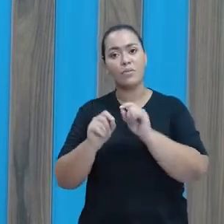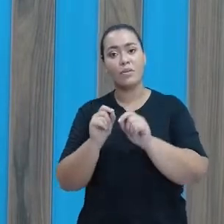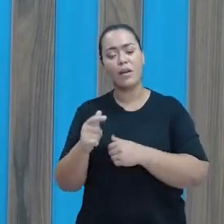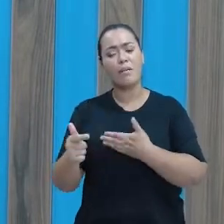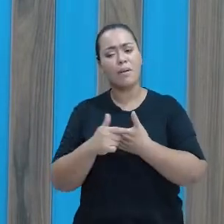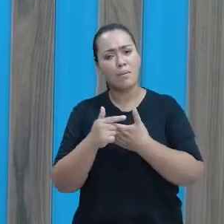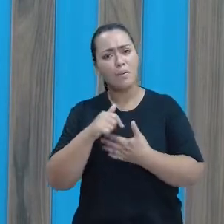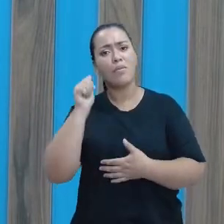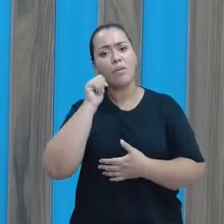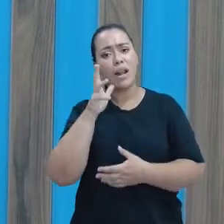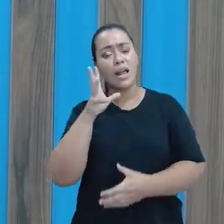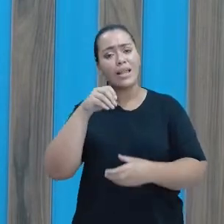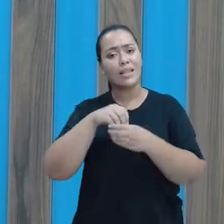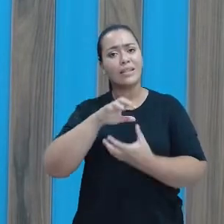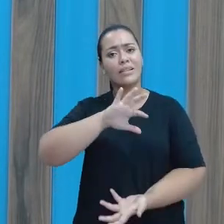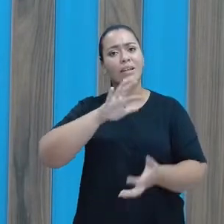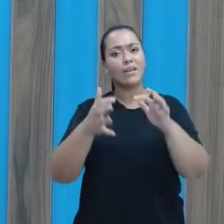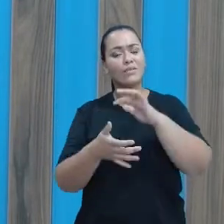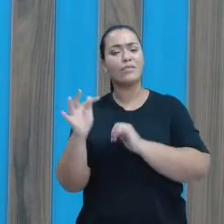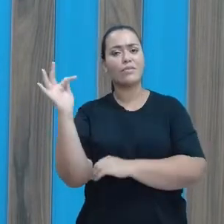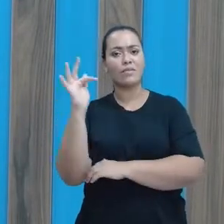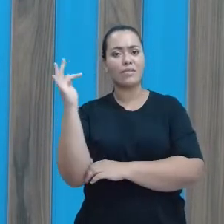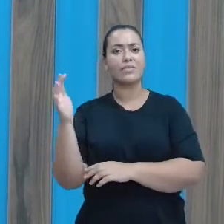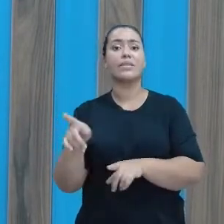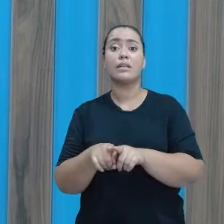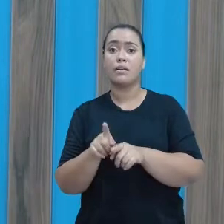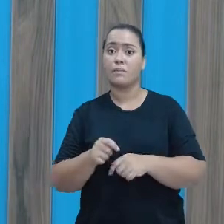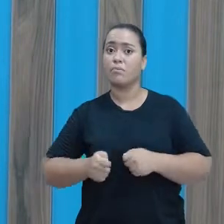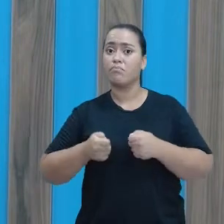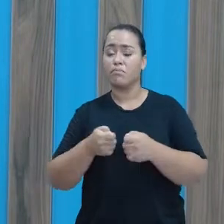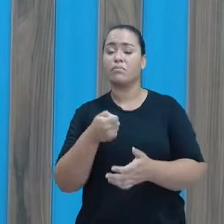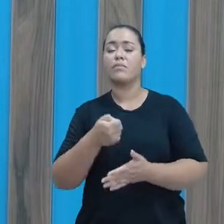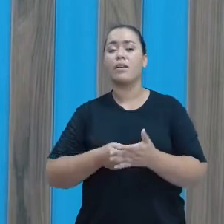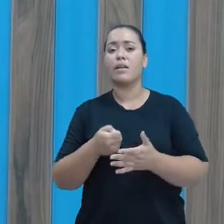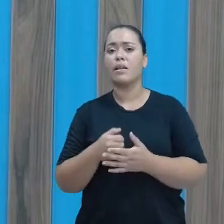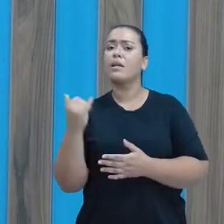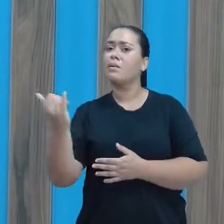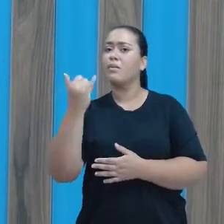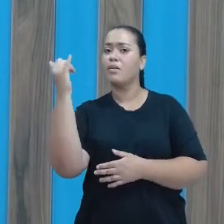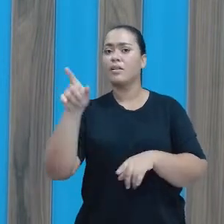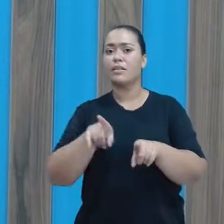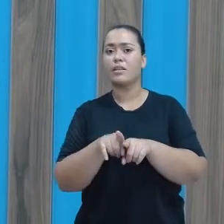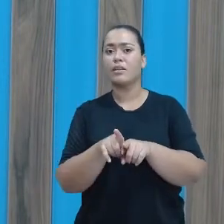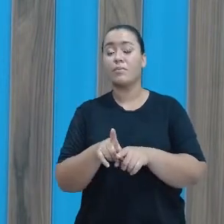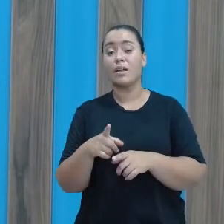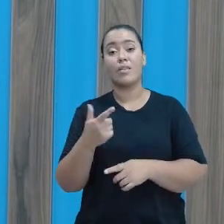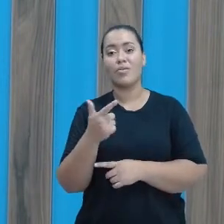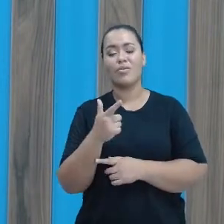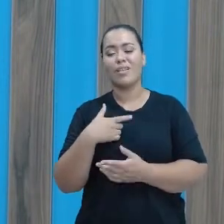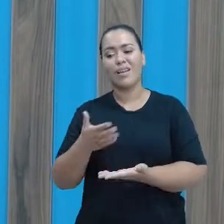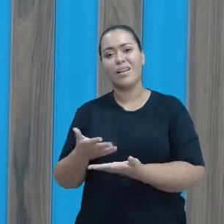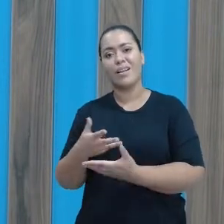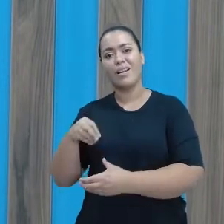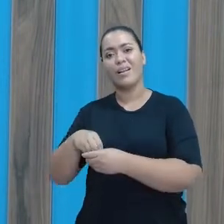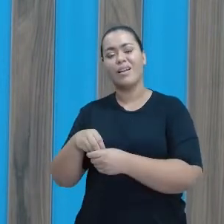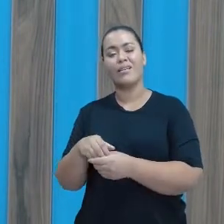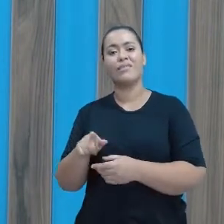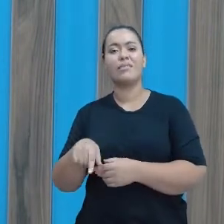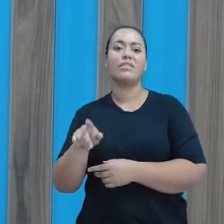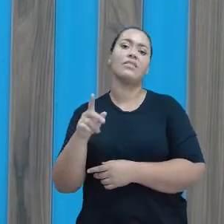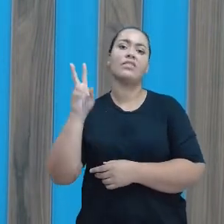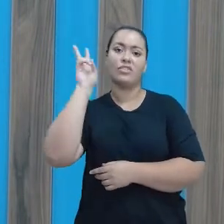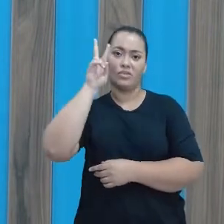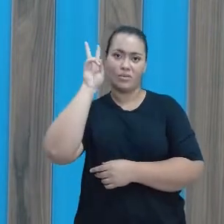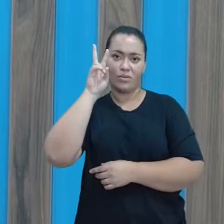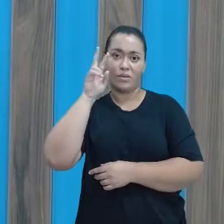das mulheres na Revolução Francesa, né? Que tiveram um papel muito ativo, muito importante, e que geralmente não está no livro de História. Então, eu